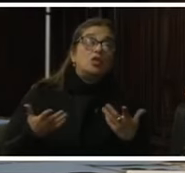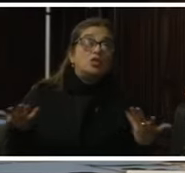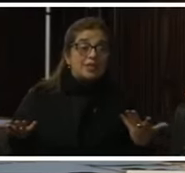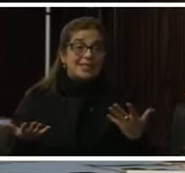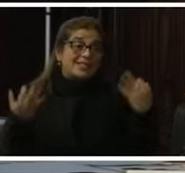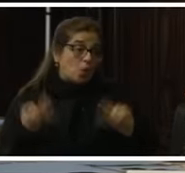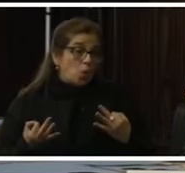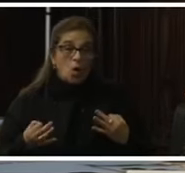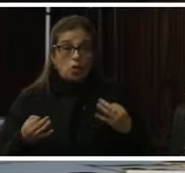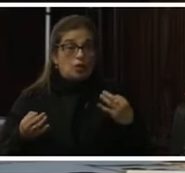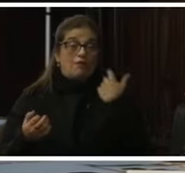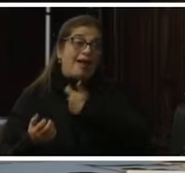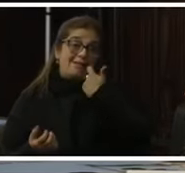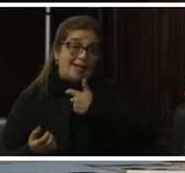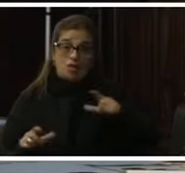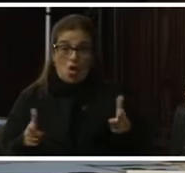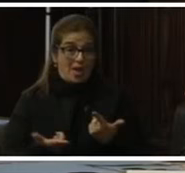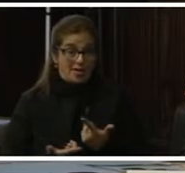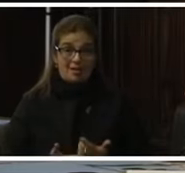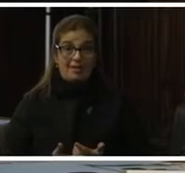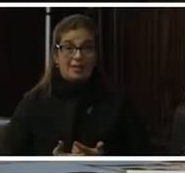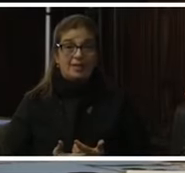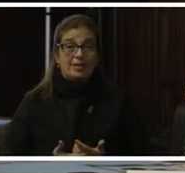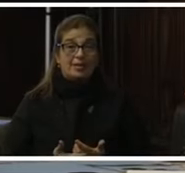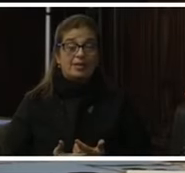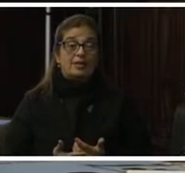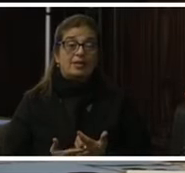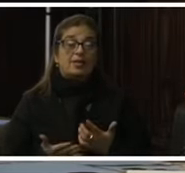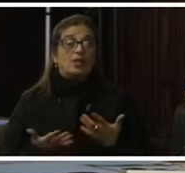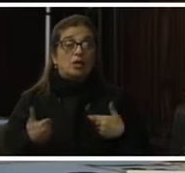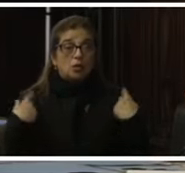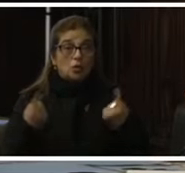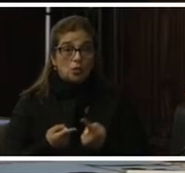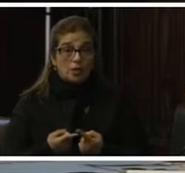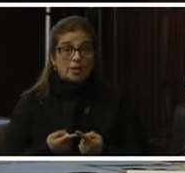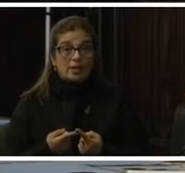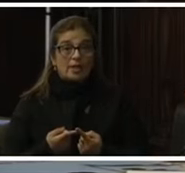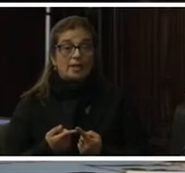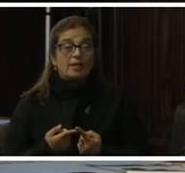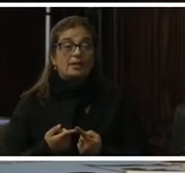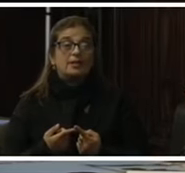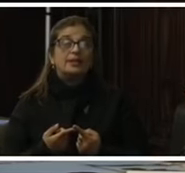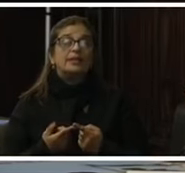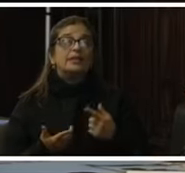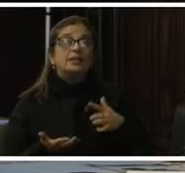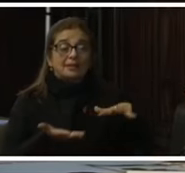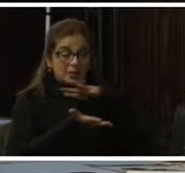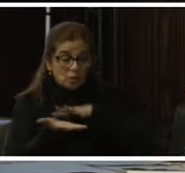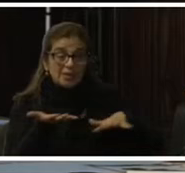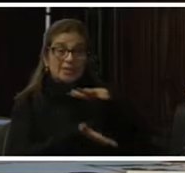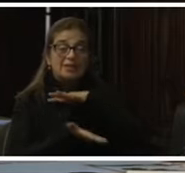segurança nossa gestão é uma